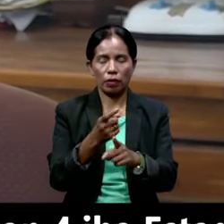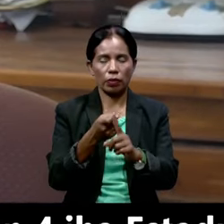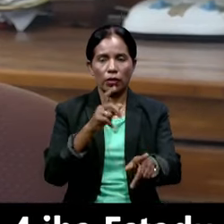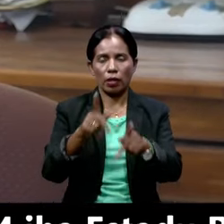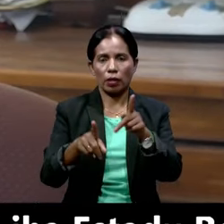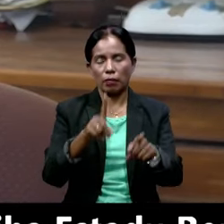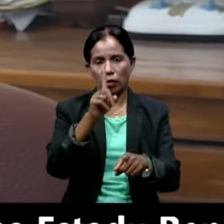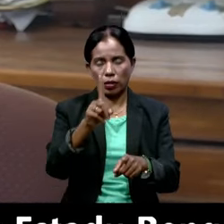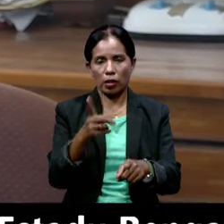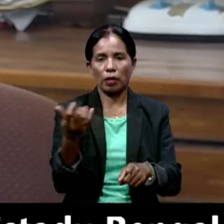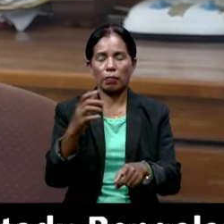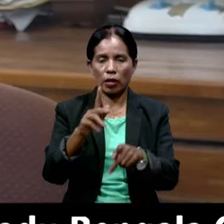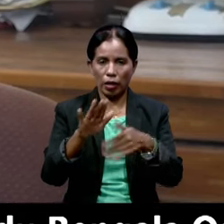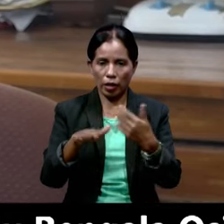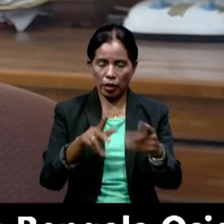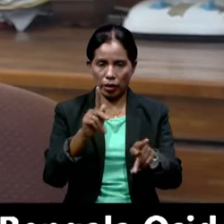será